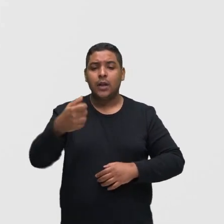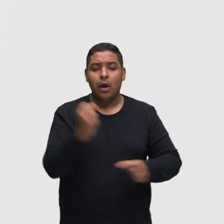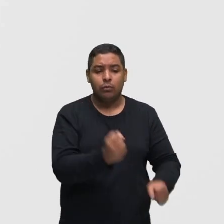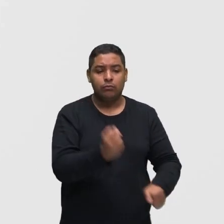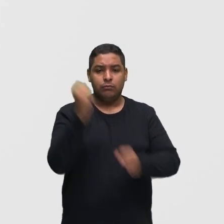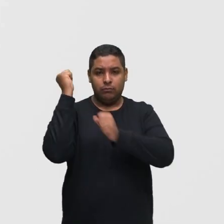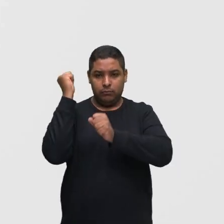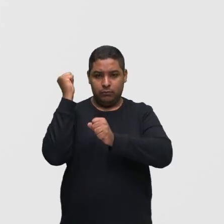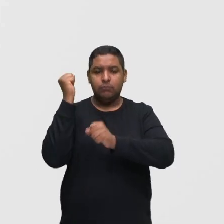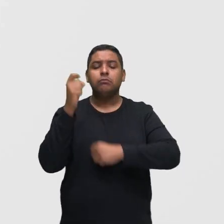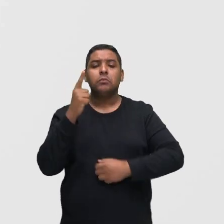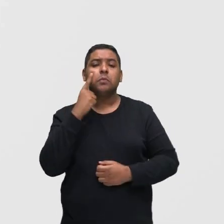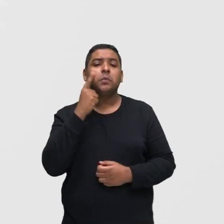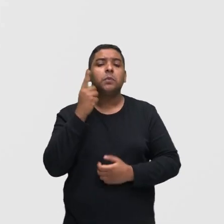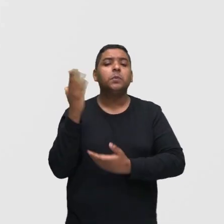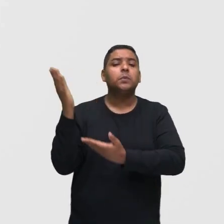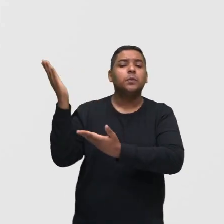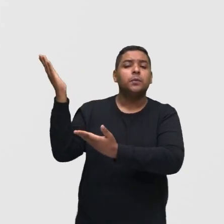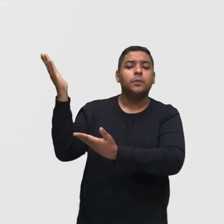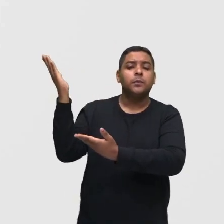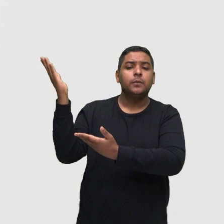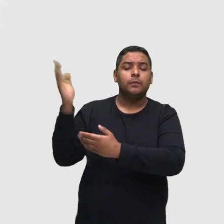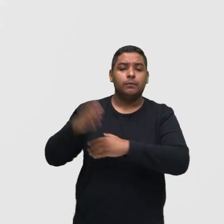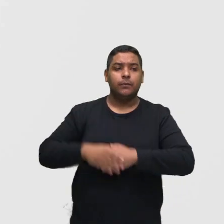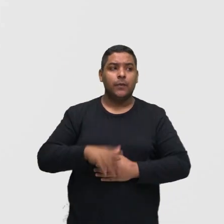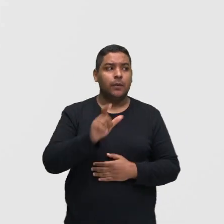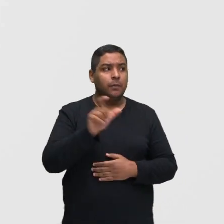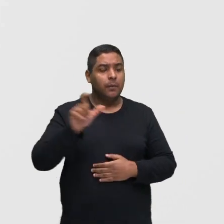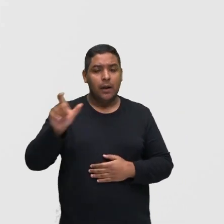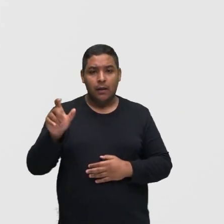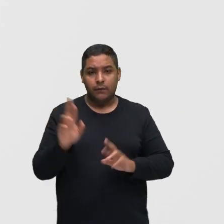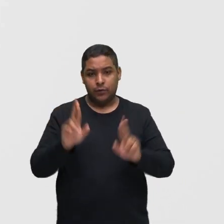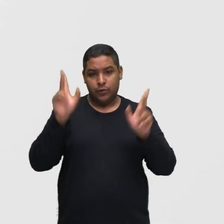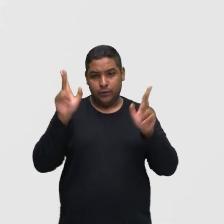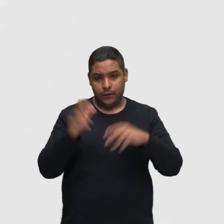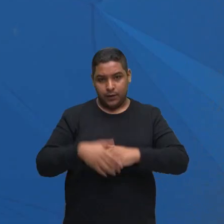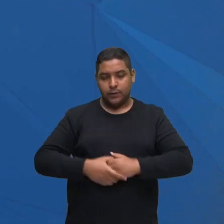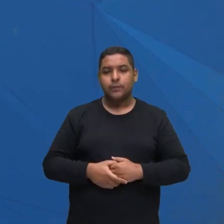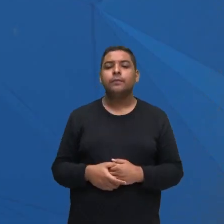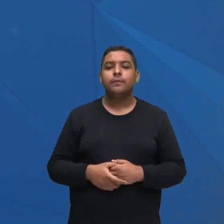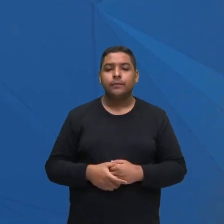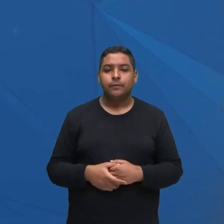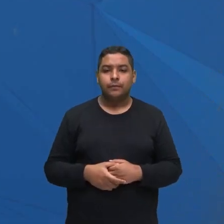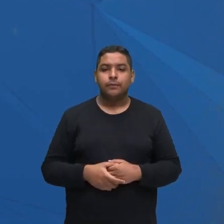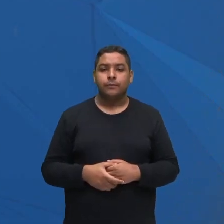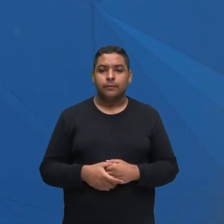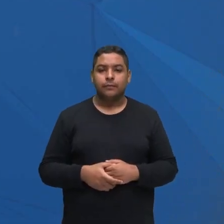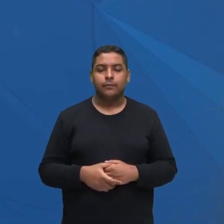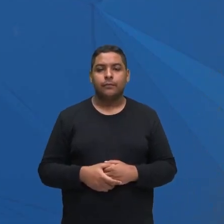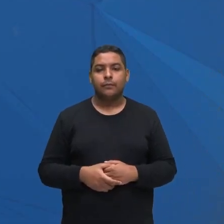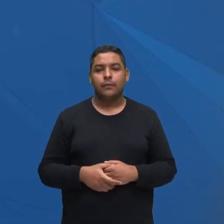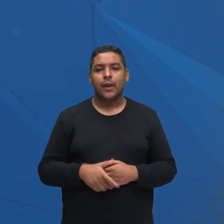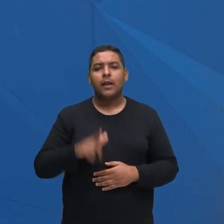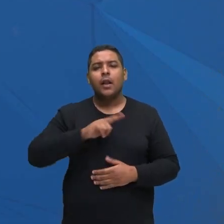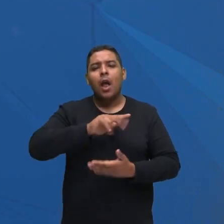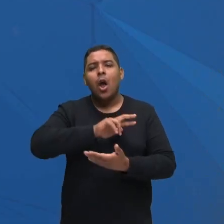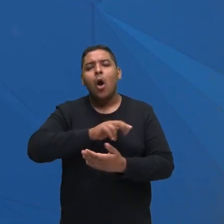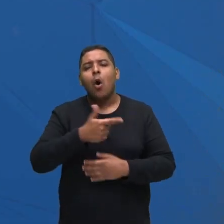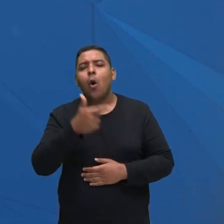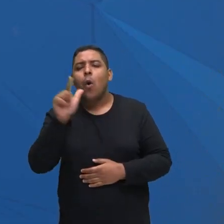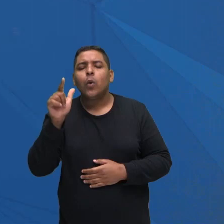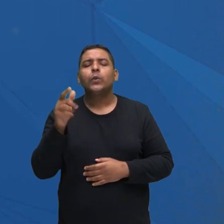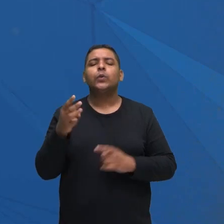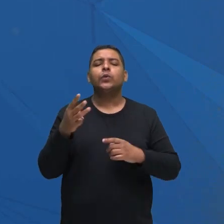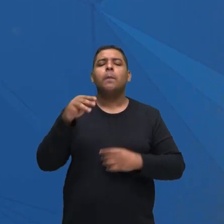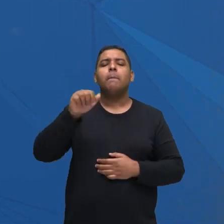mais comum você falar mandioca, em outros você vai falar aipim, em outros macaxeira, mas todos eles